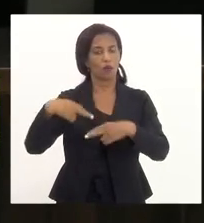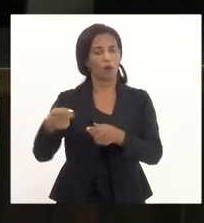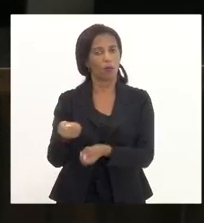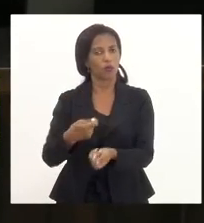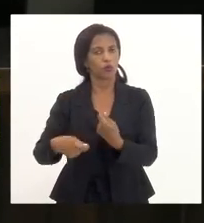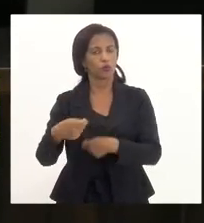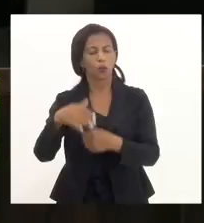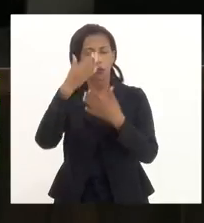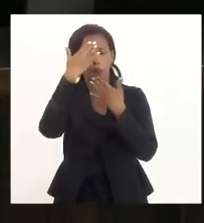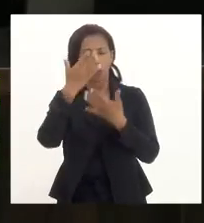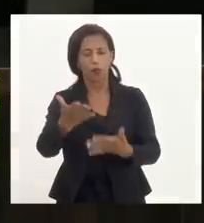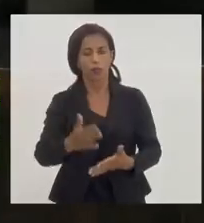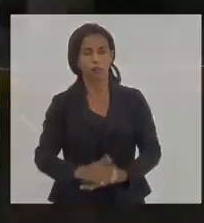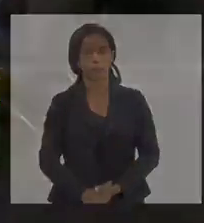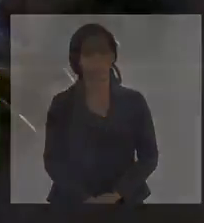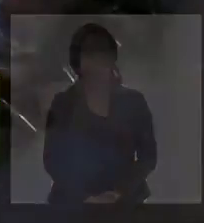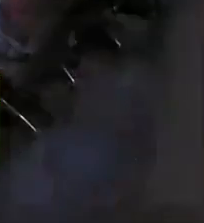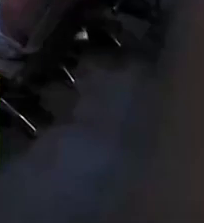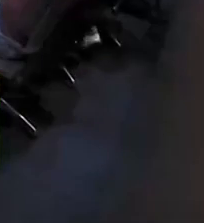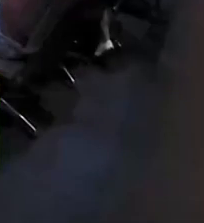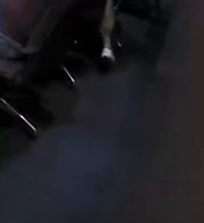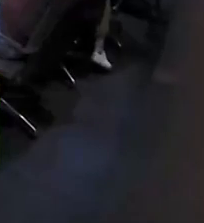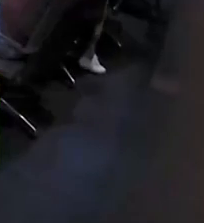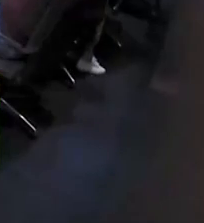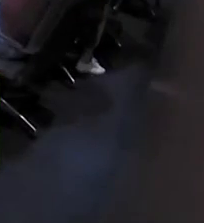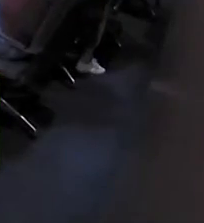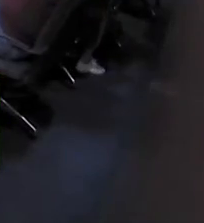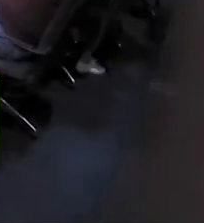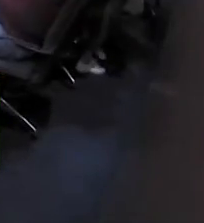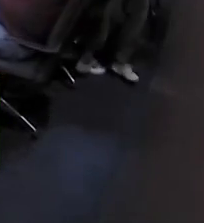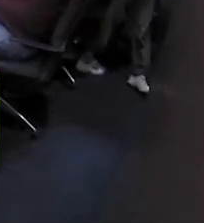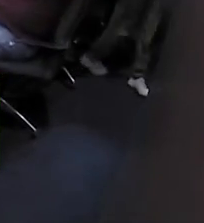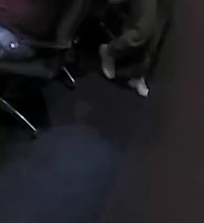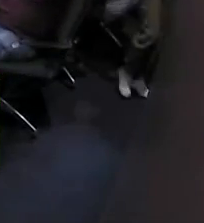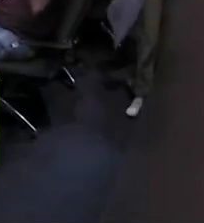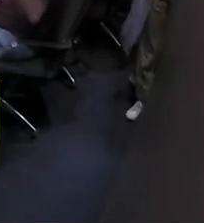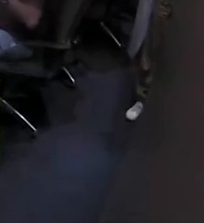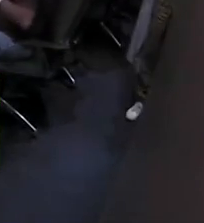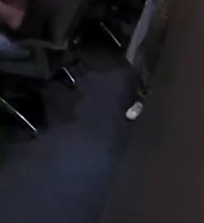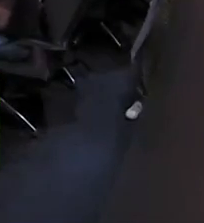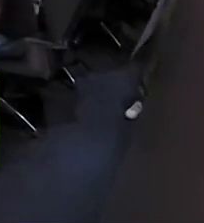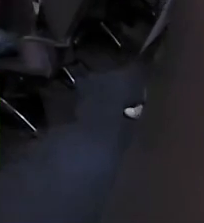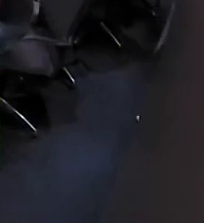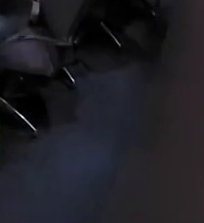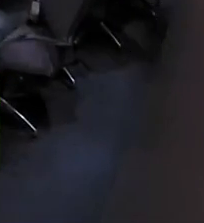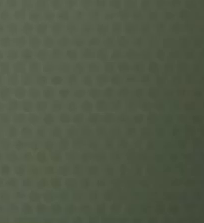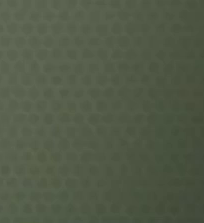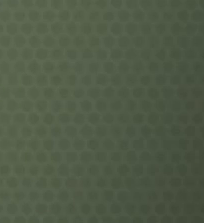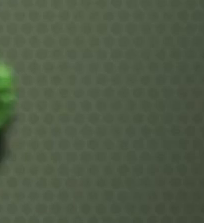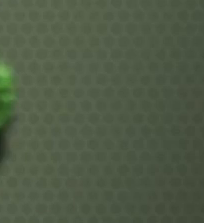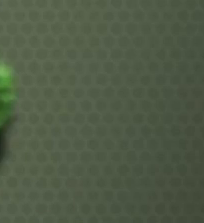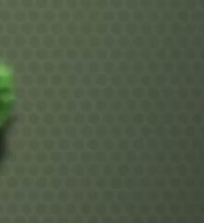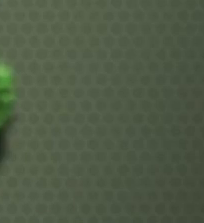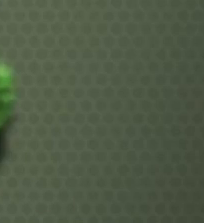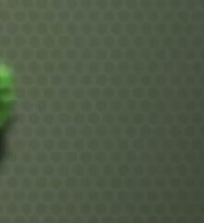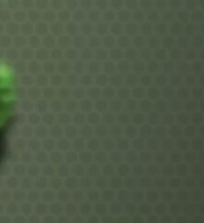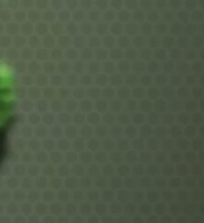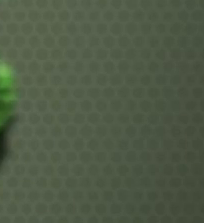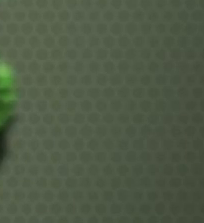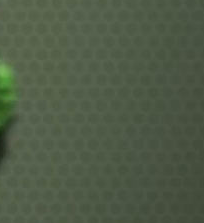administrativa que é obrigado a e parabéns Presidente Luiz Paulo II